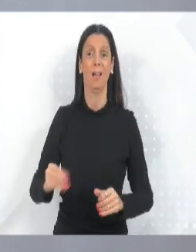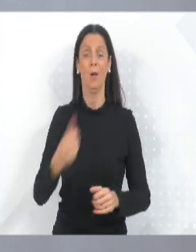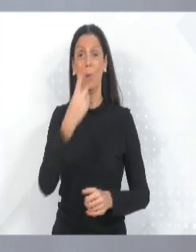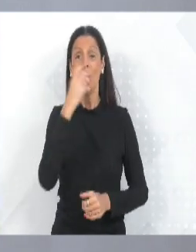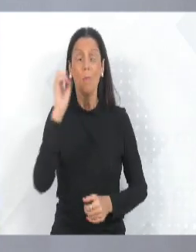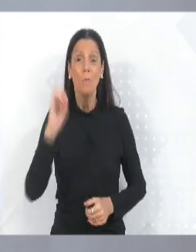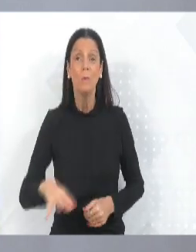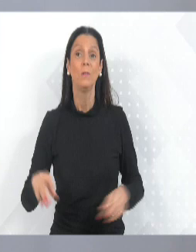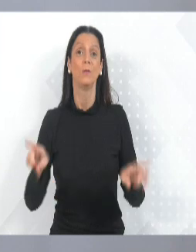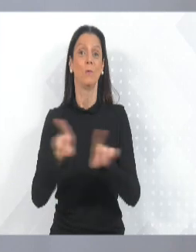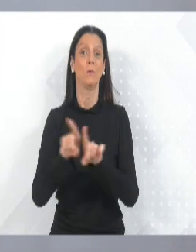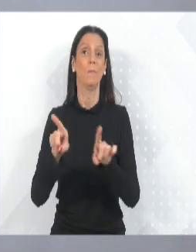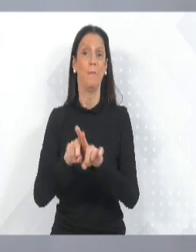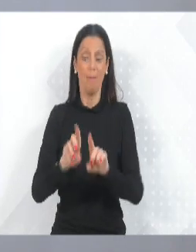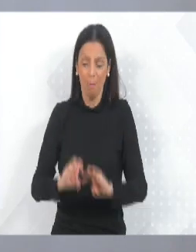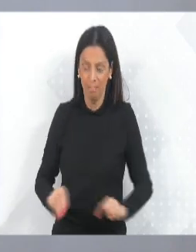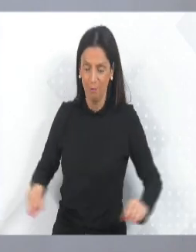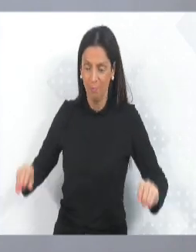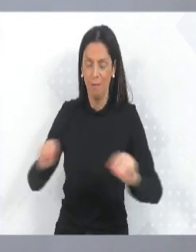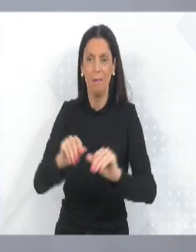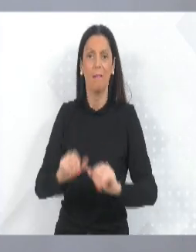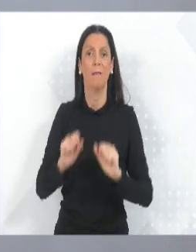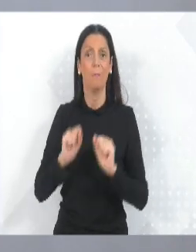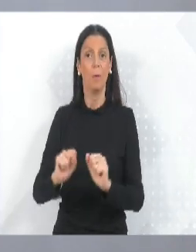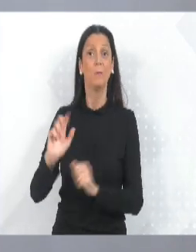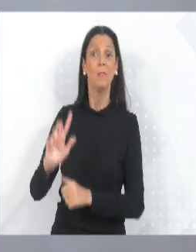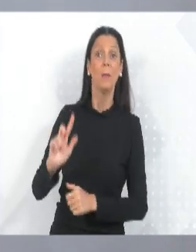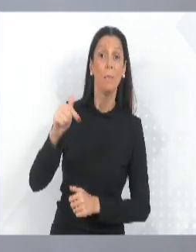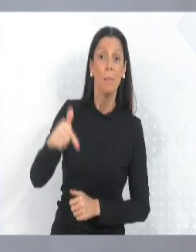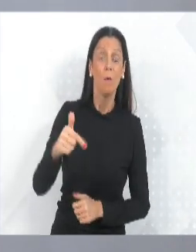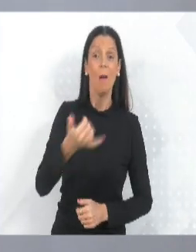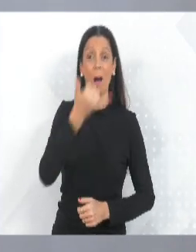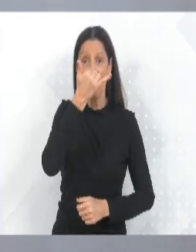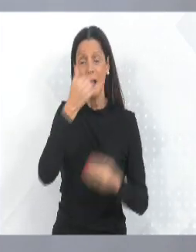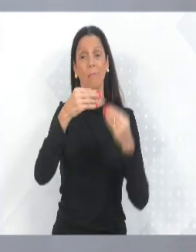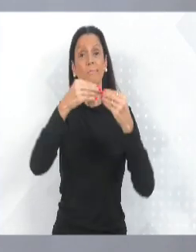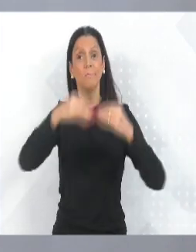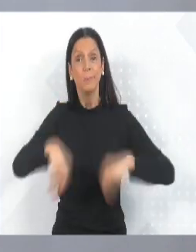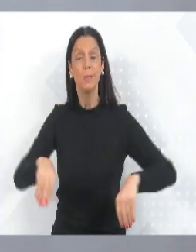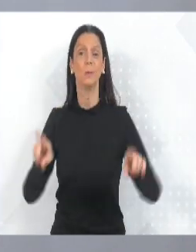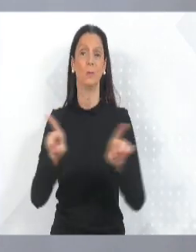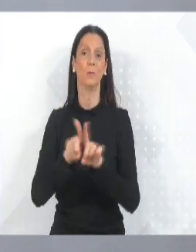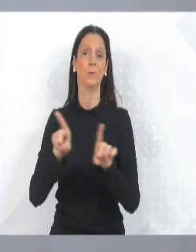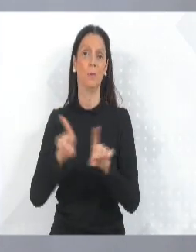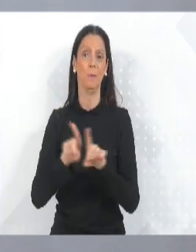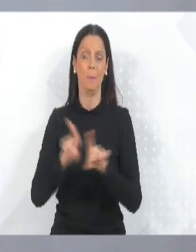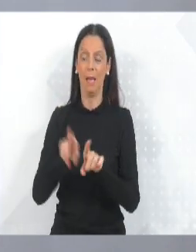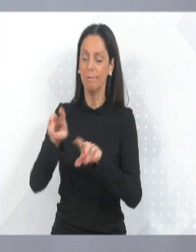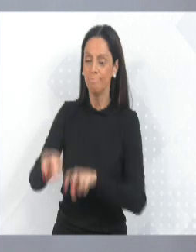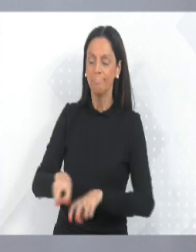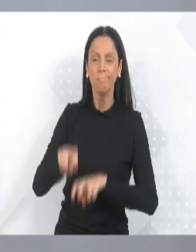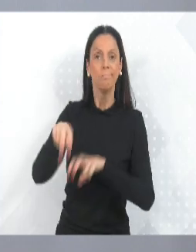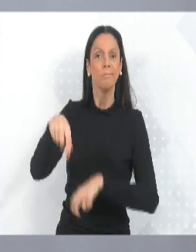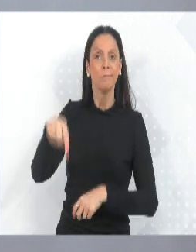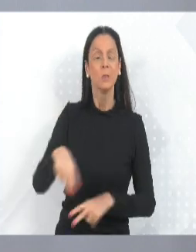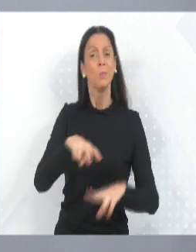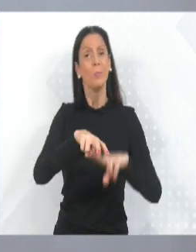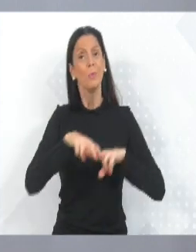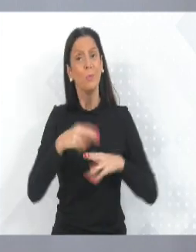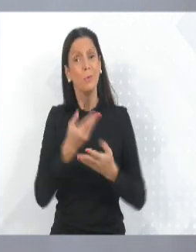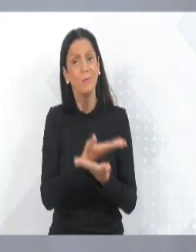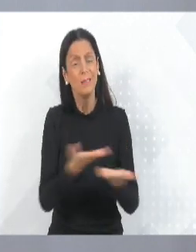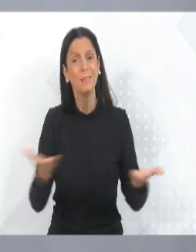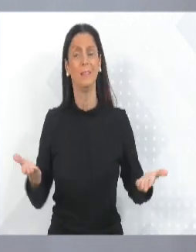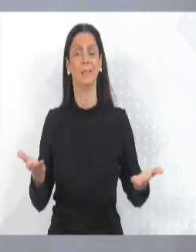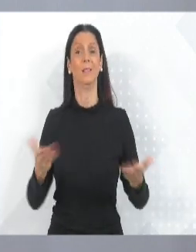contaminamos a terra e isso pode atacar a a nossa a nossa agricultura portanto senhores